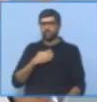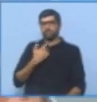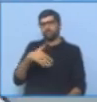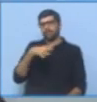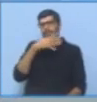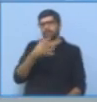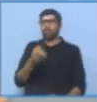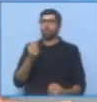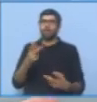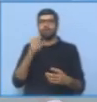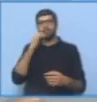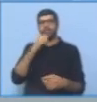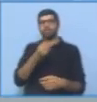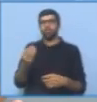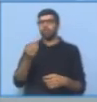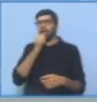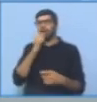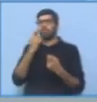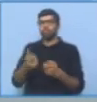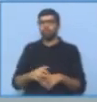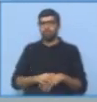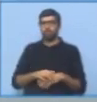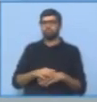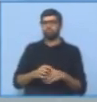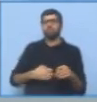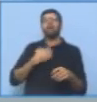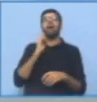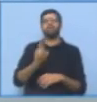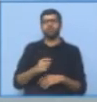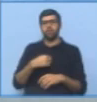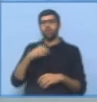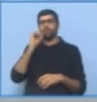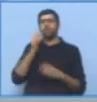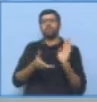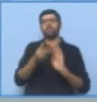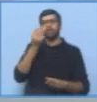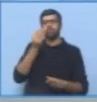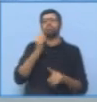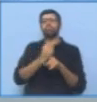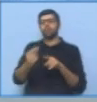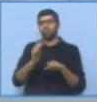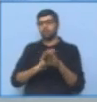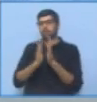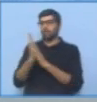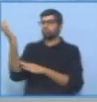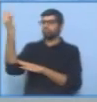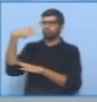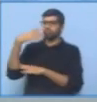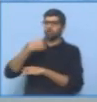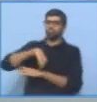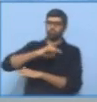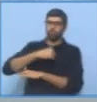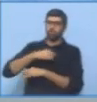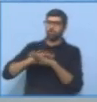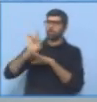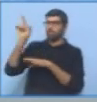ok, muito vinho, pouca água. Qual é o sentido? Mas o vinho que é mais, porque Deus é sempre maior do que nós, é na medida dele que nós fazemos a nossa